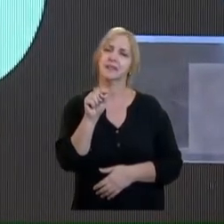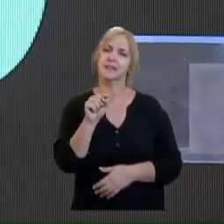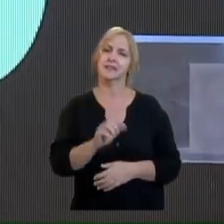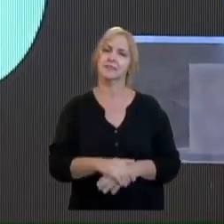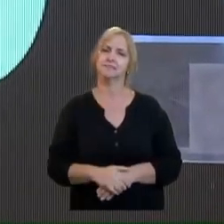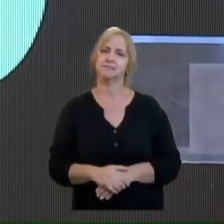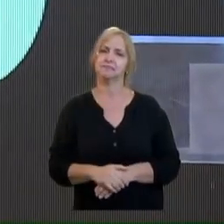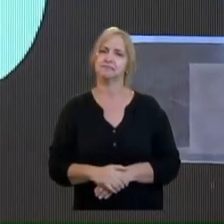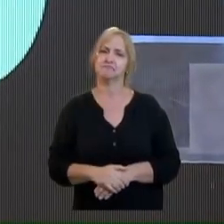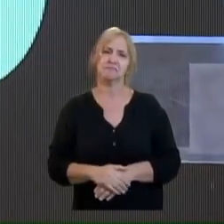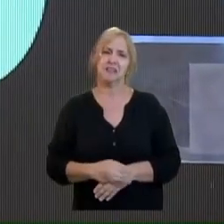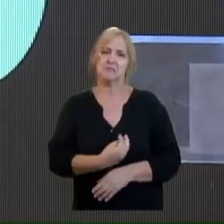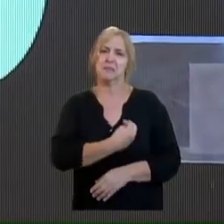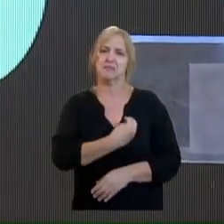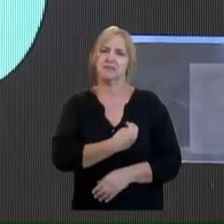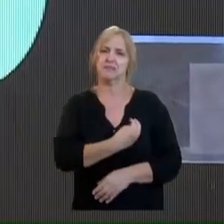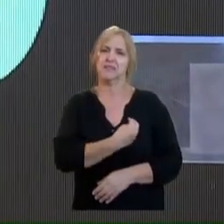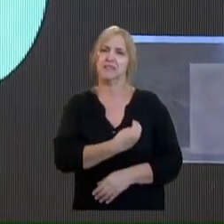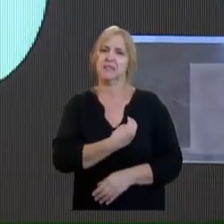imortal.